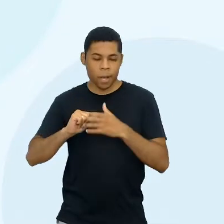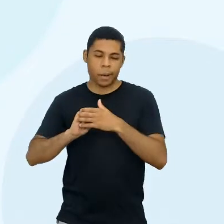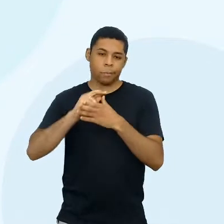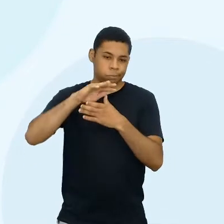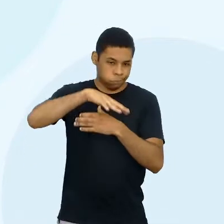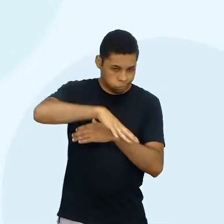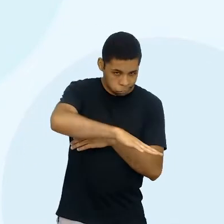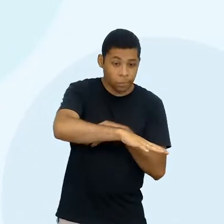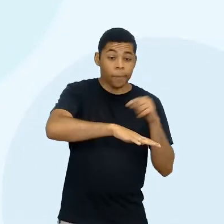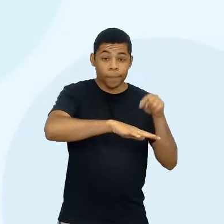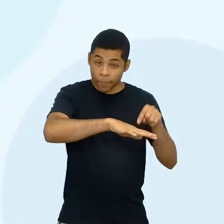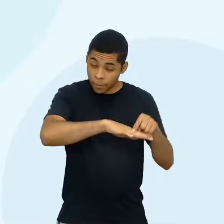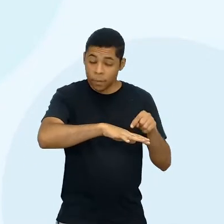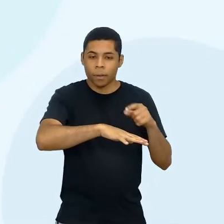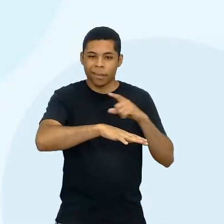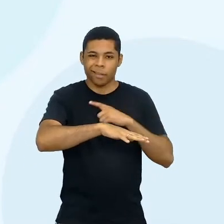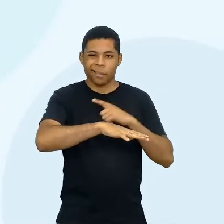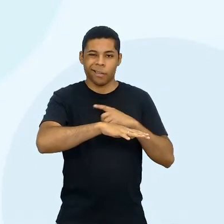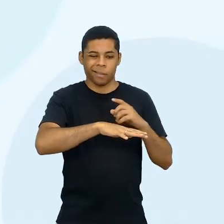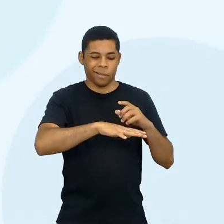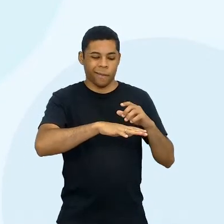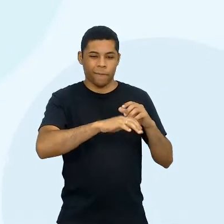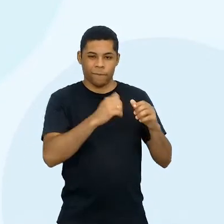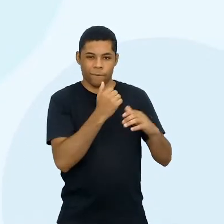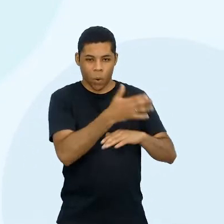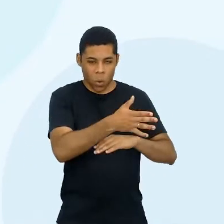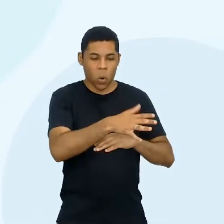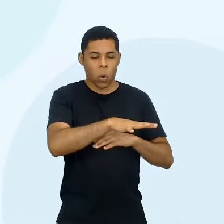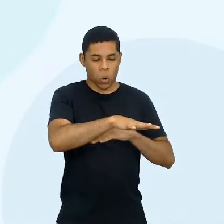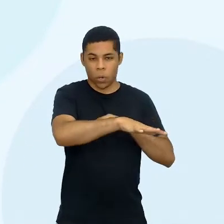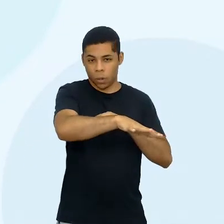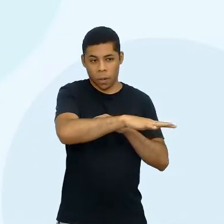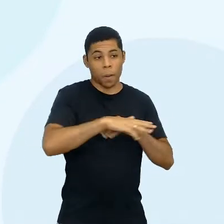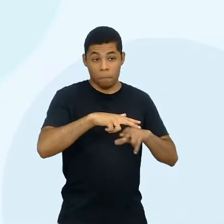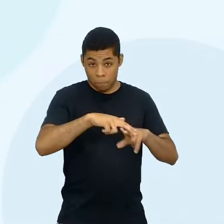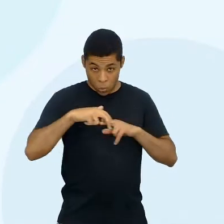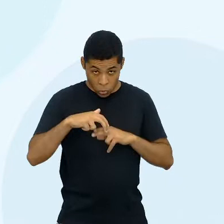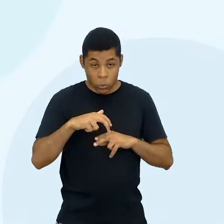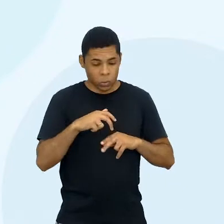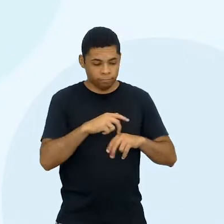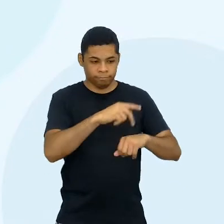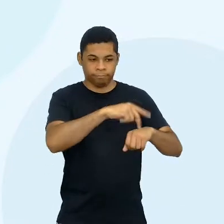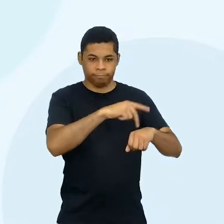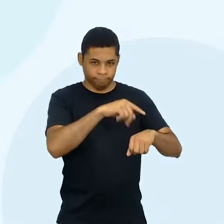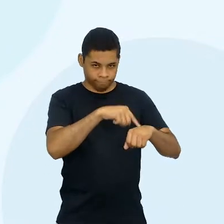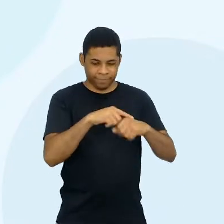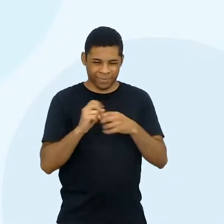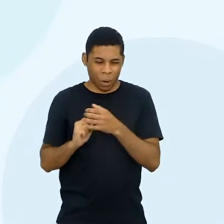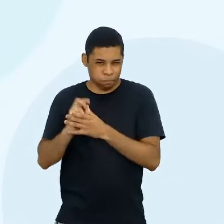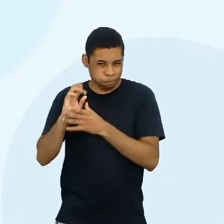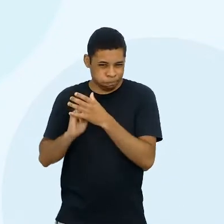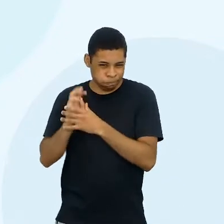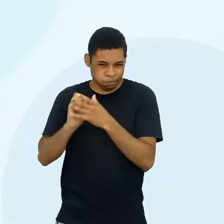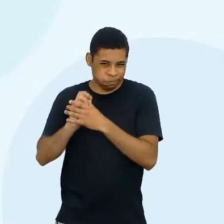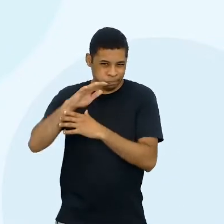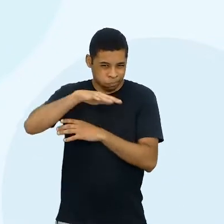se solidifica no interior da crosta. Por isso os minerais que formam as rochas vulcânicas aparecem em cristais